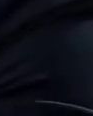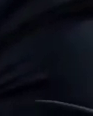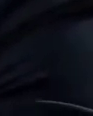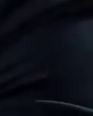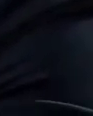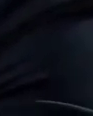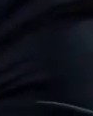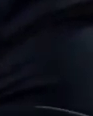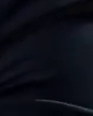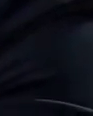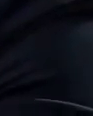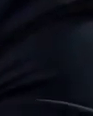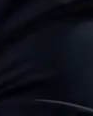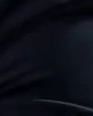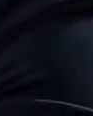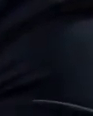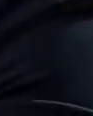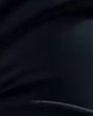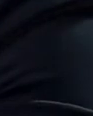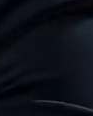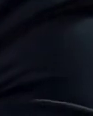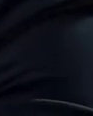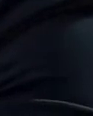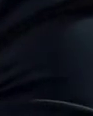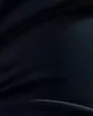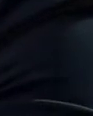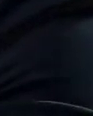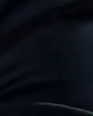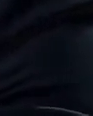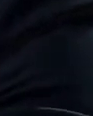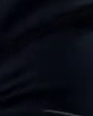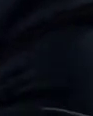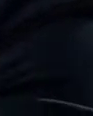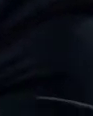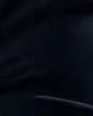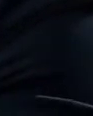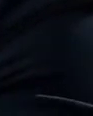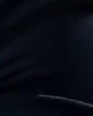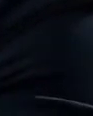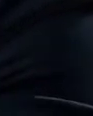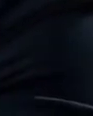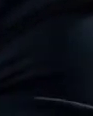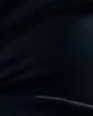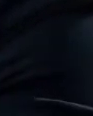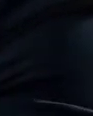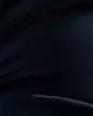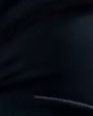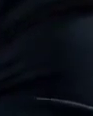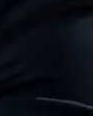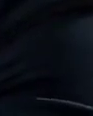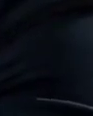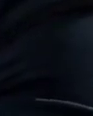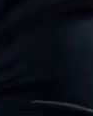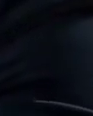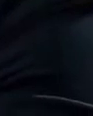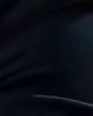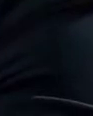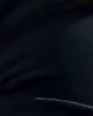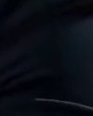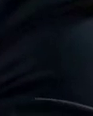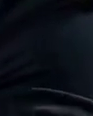natural e é um direito desse trabalhador. E temos hoje um número muito menor do